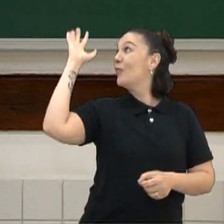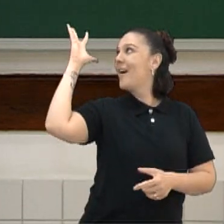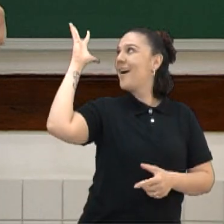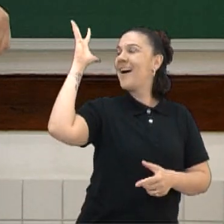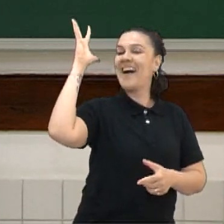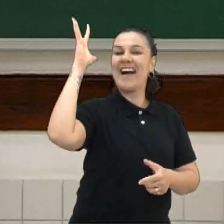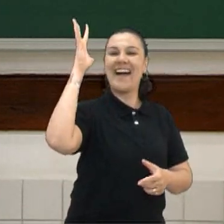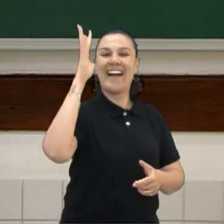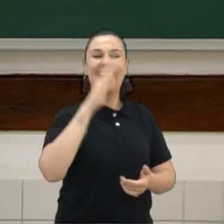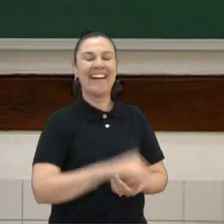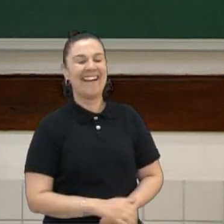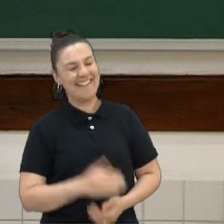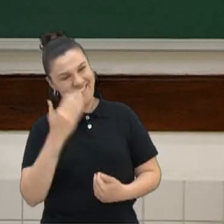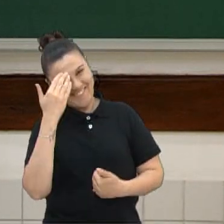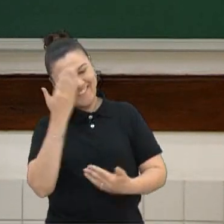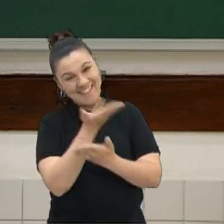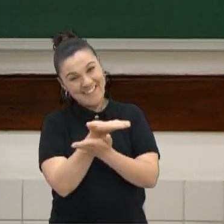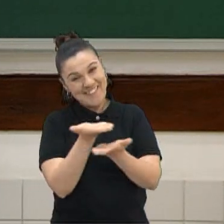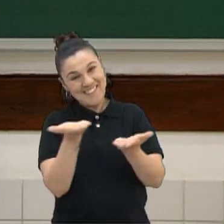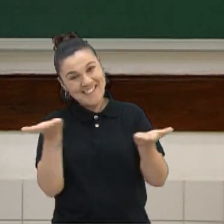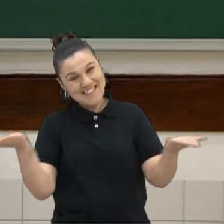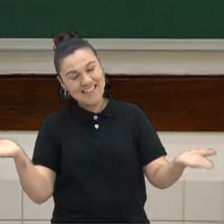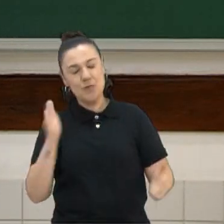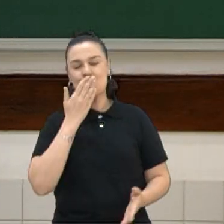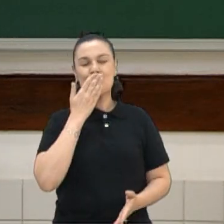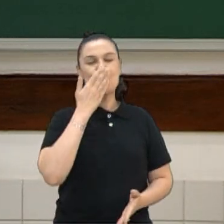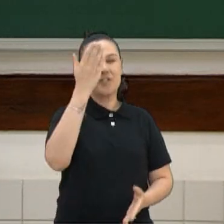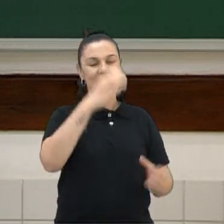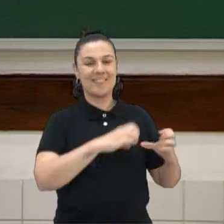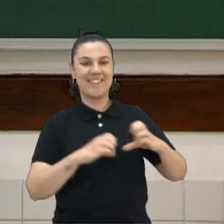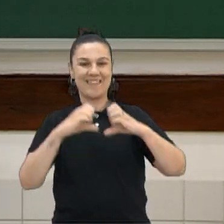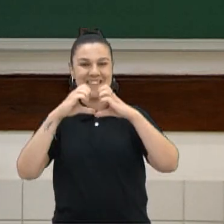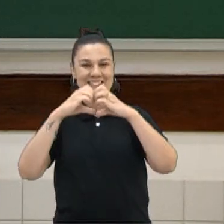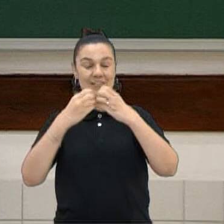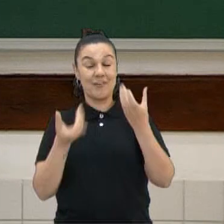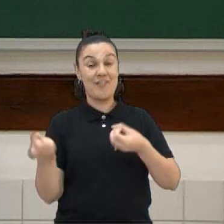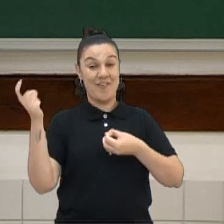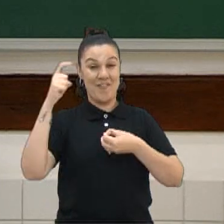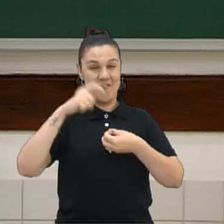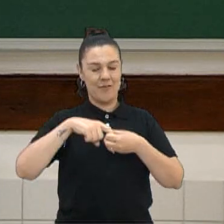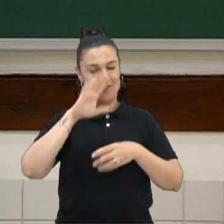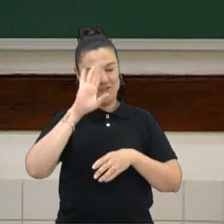Francis! Valeu, obrigado, galera. Um beijo no coração, nos